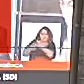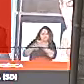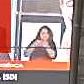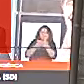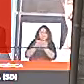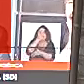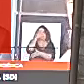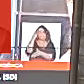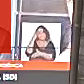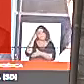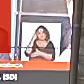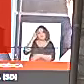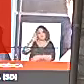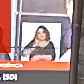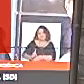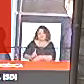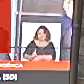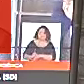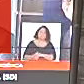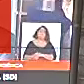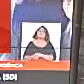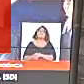Lembrando que os nossos convidados aqui